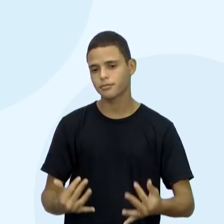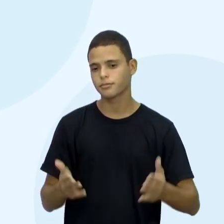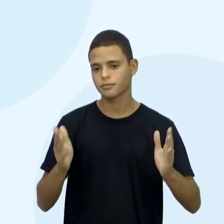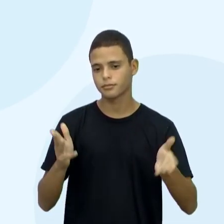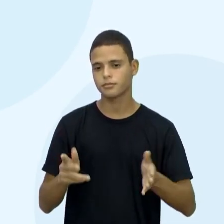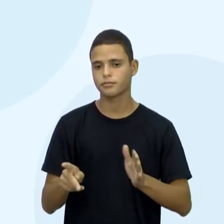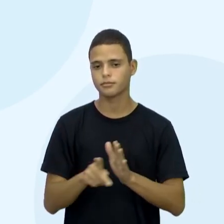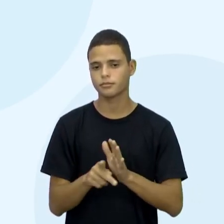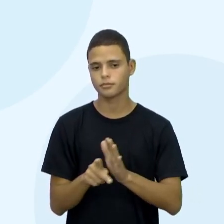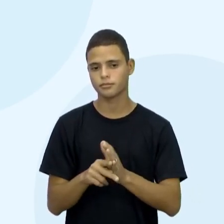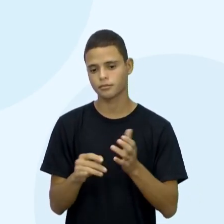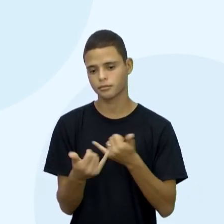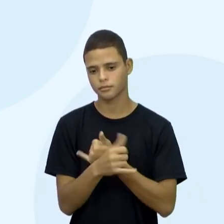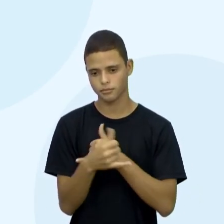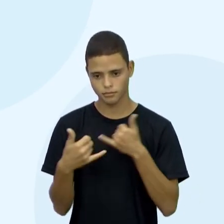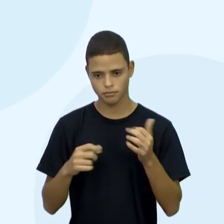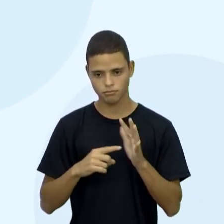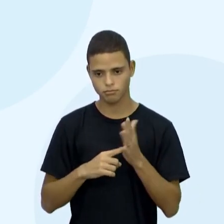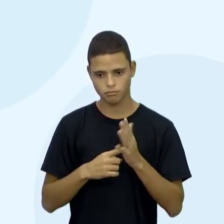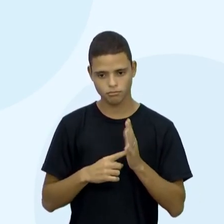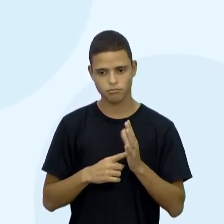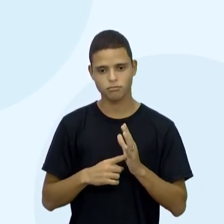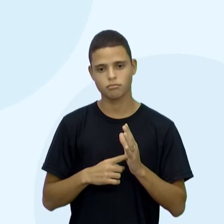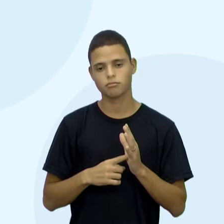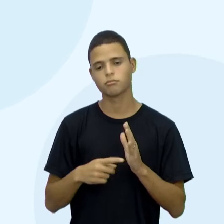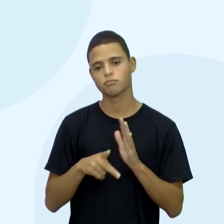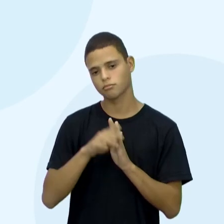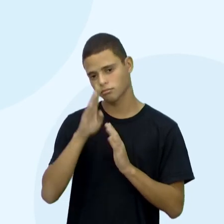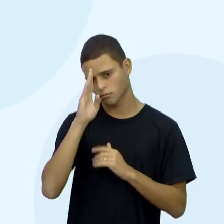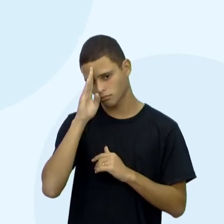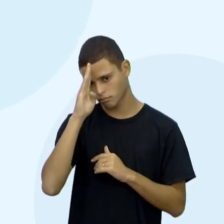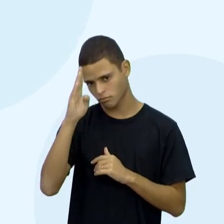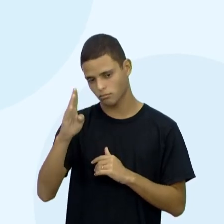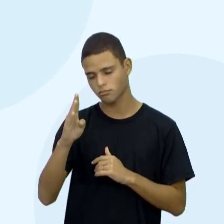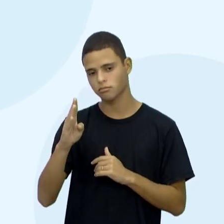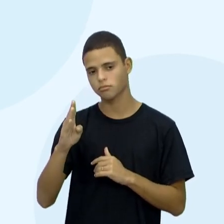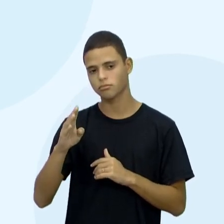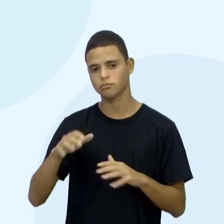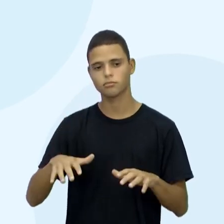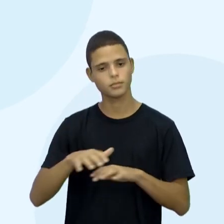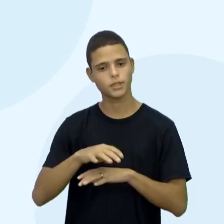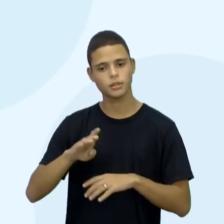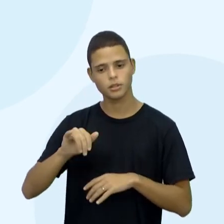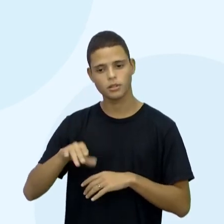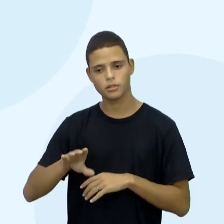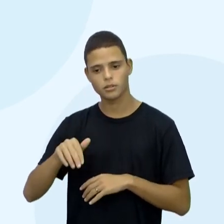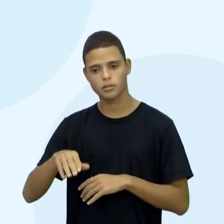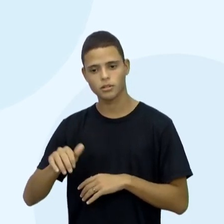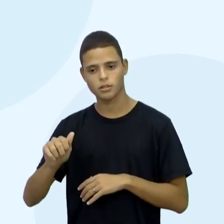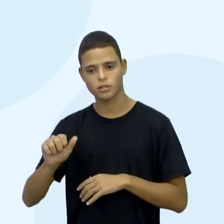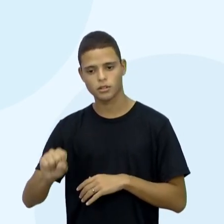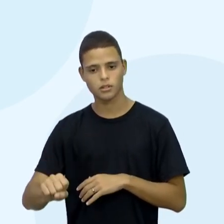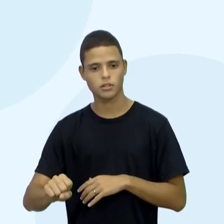das termoelétricas, né, especialmente, né, sobre a geotérmica e da biomassa, que é o objeto de estudo do